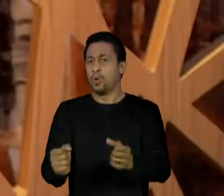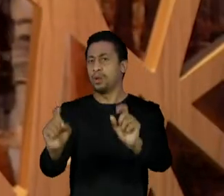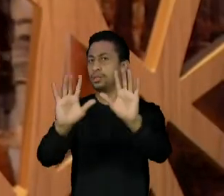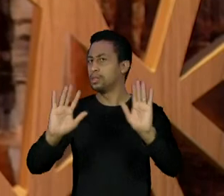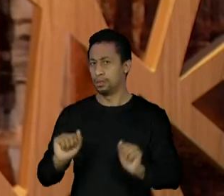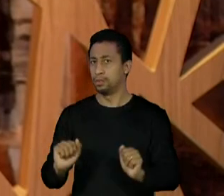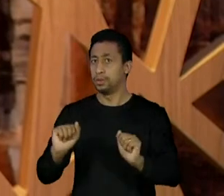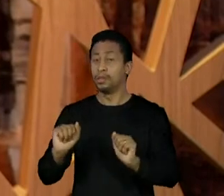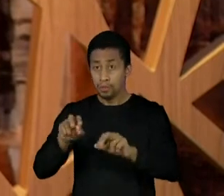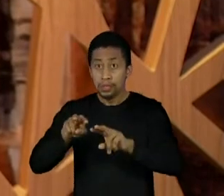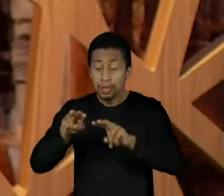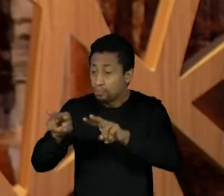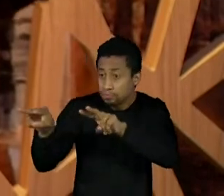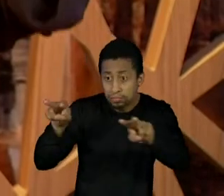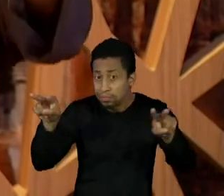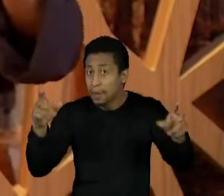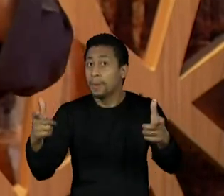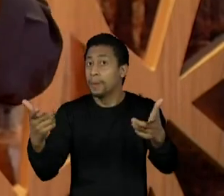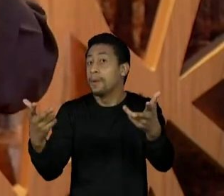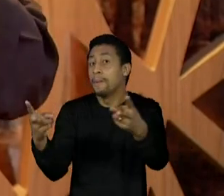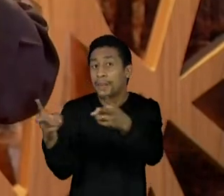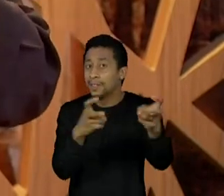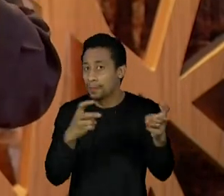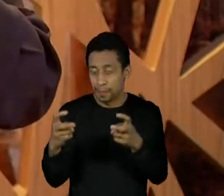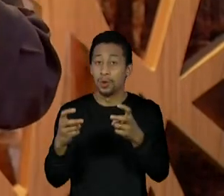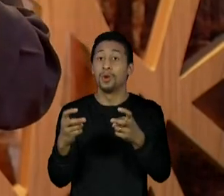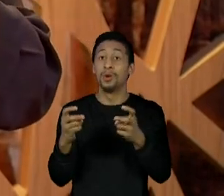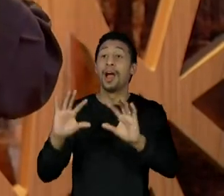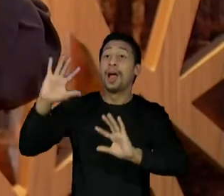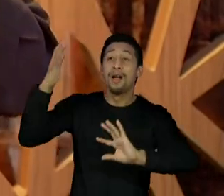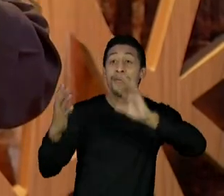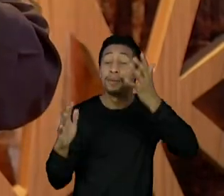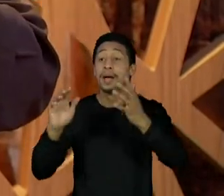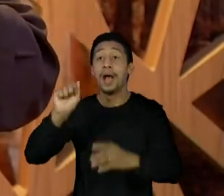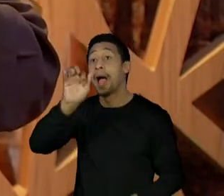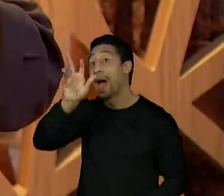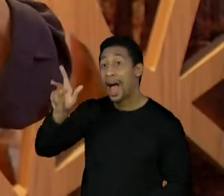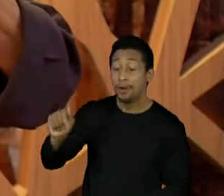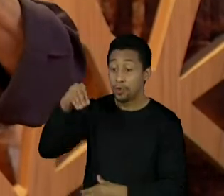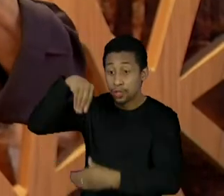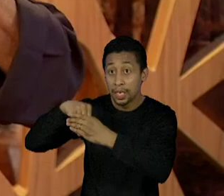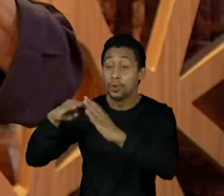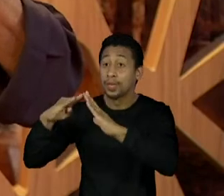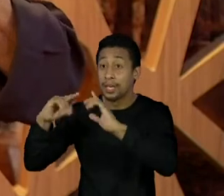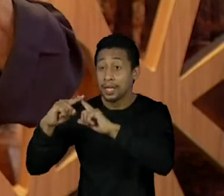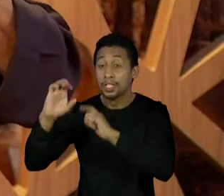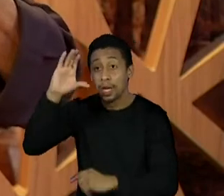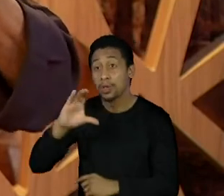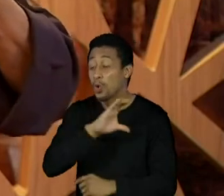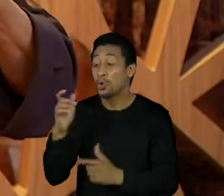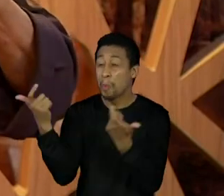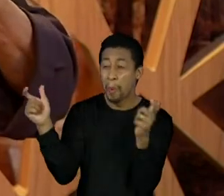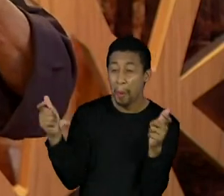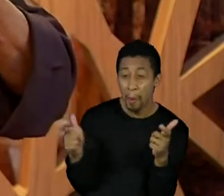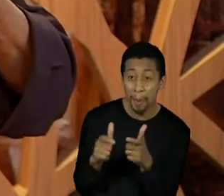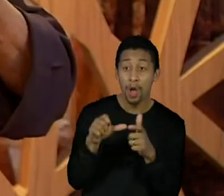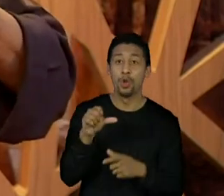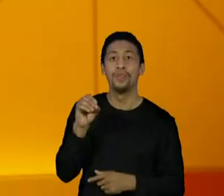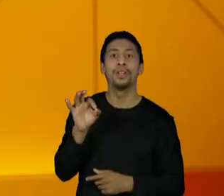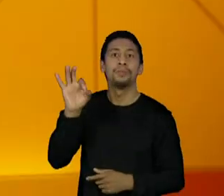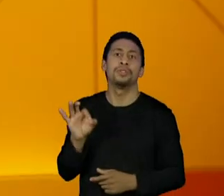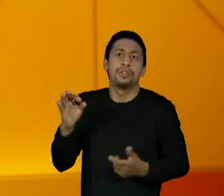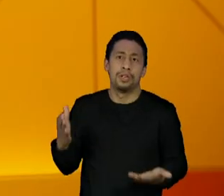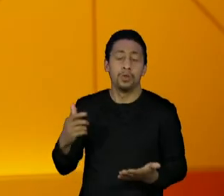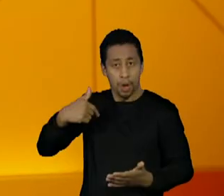praticamente reduziu em 90% as celebrações afros dentro da Igreja Católica. Nos anos 90, eu e mais 4 padres